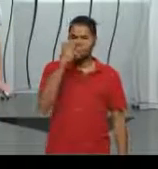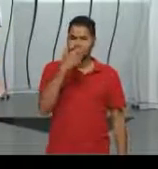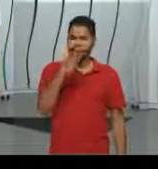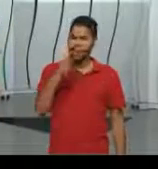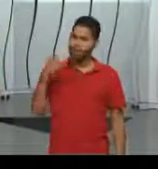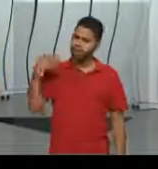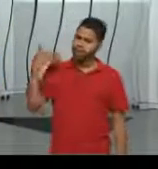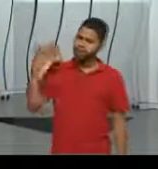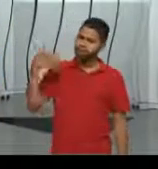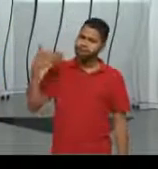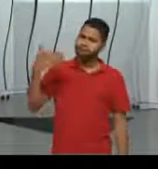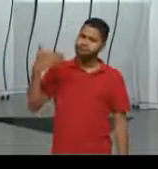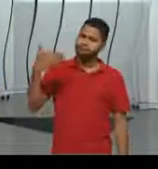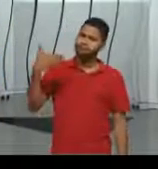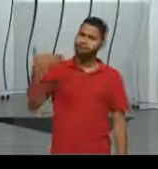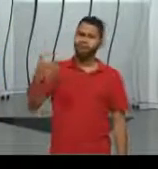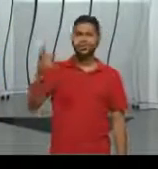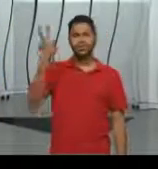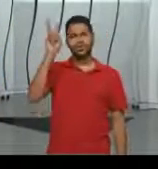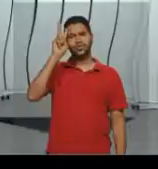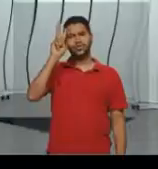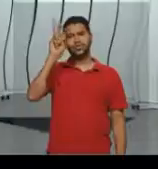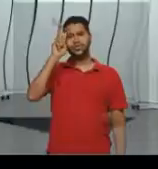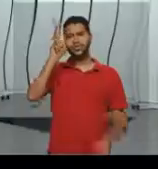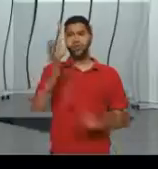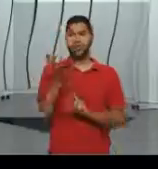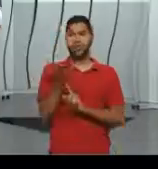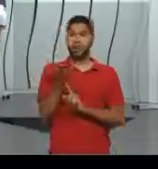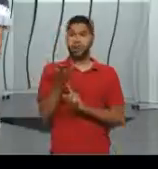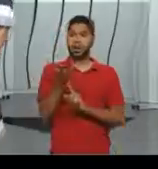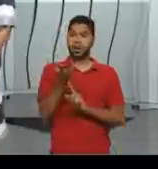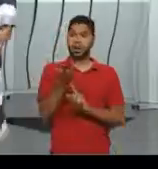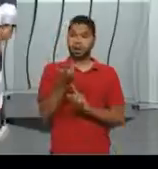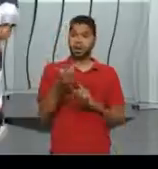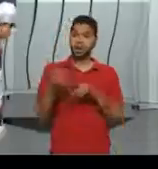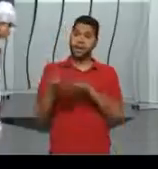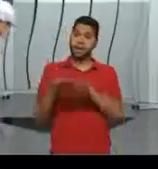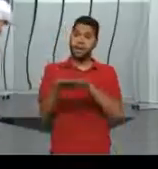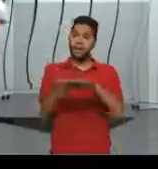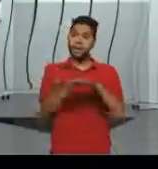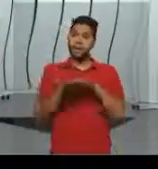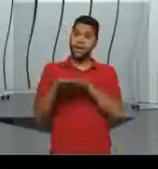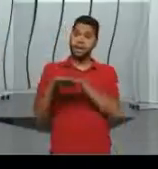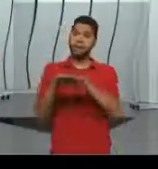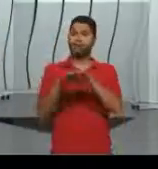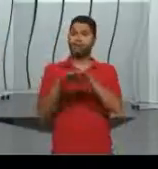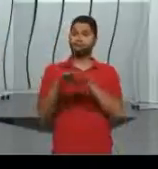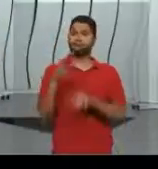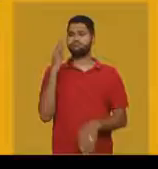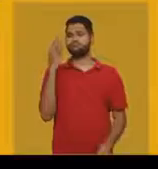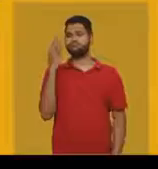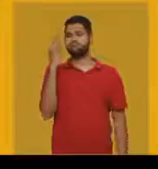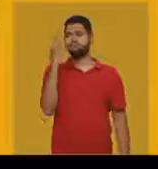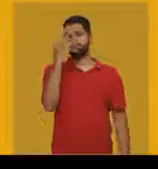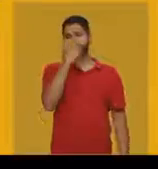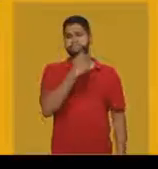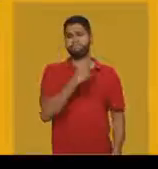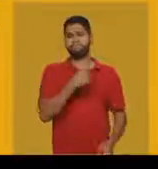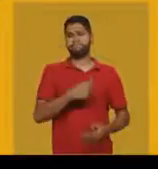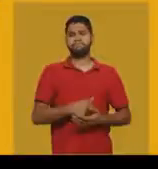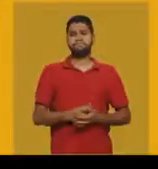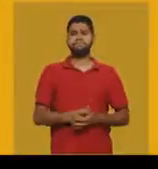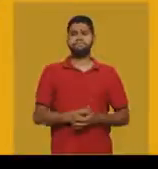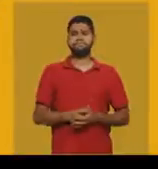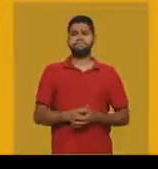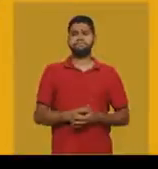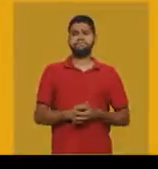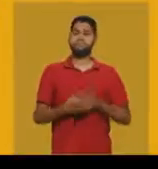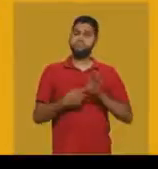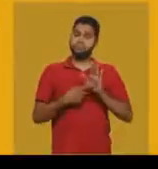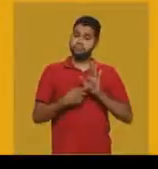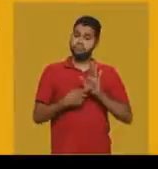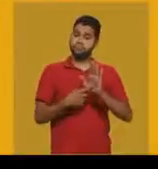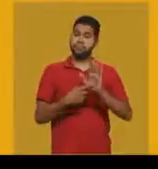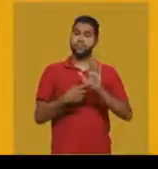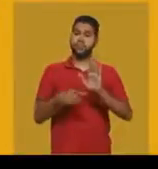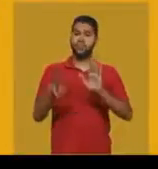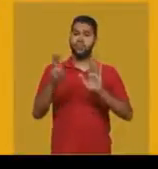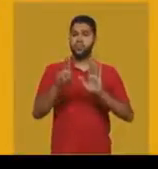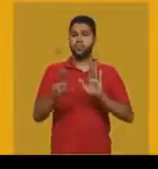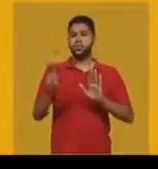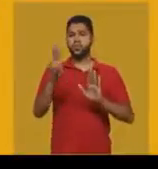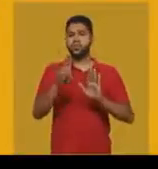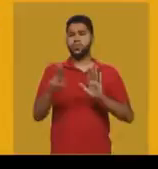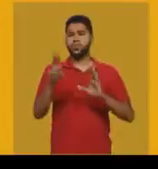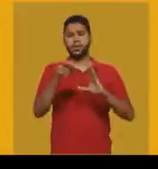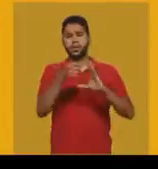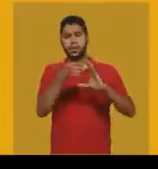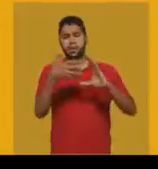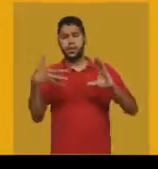da história da arte? Nós vamos ter padrões de beleza, que é uma expressão usada para caracterizar